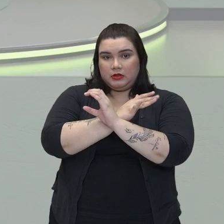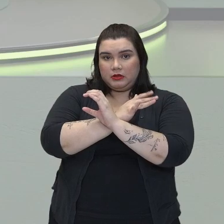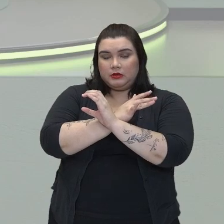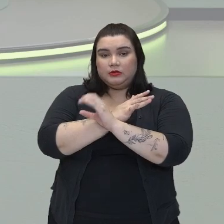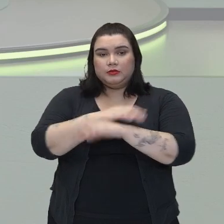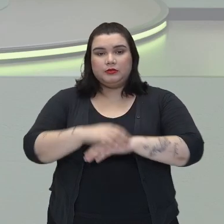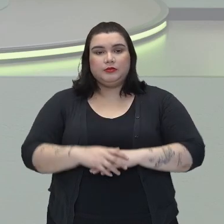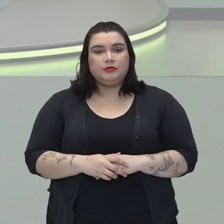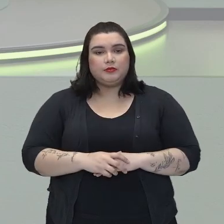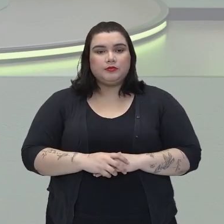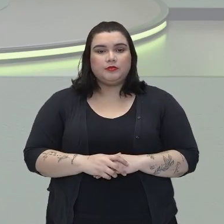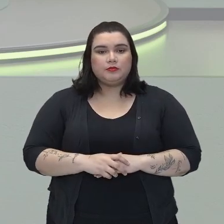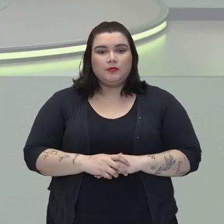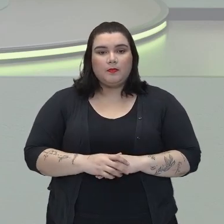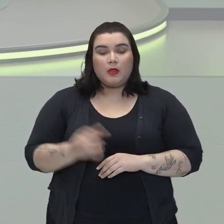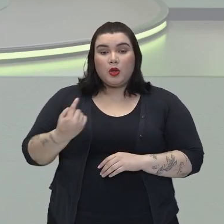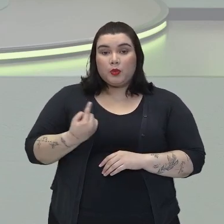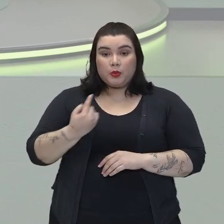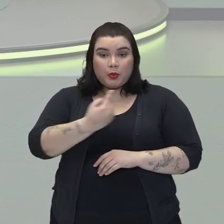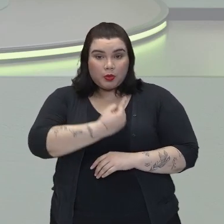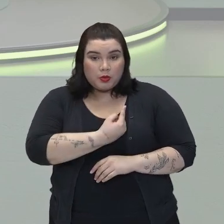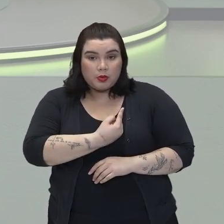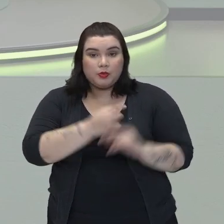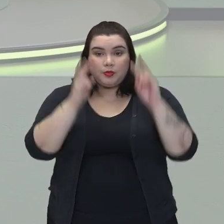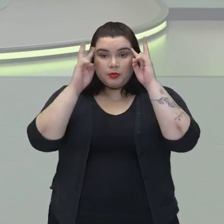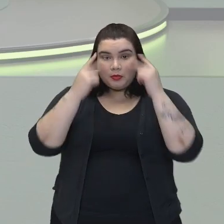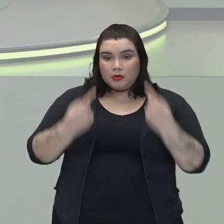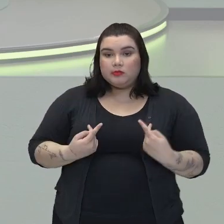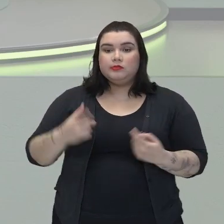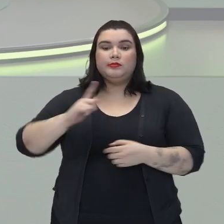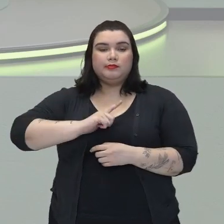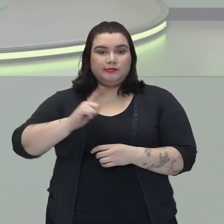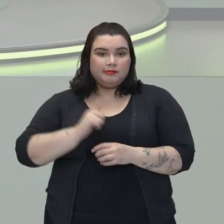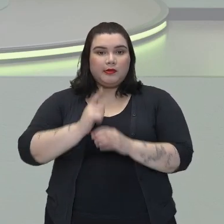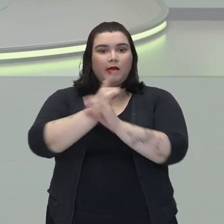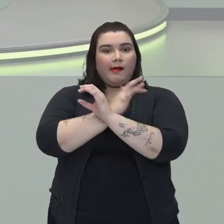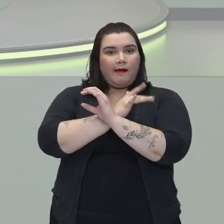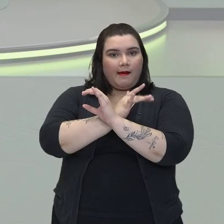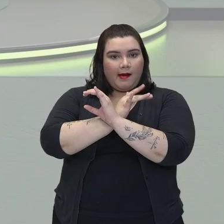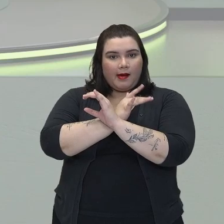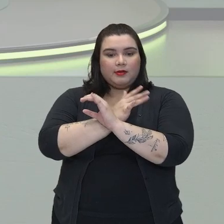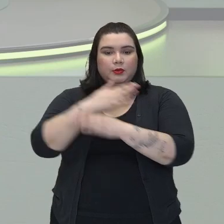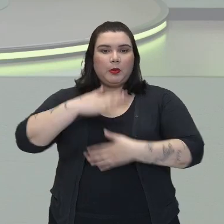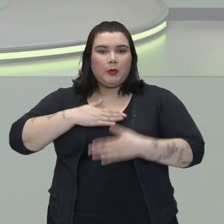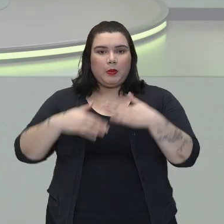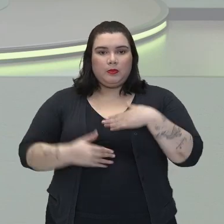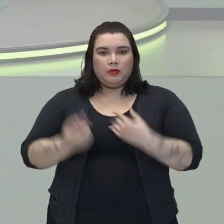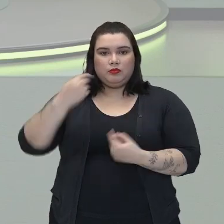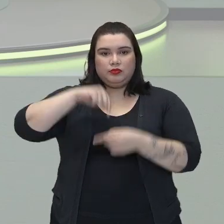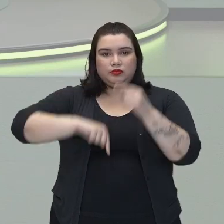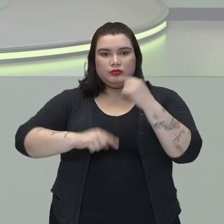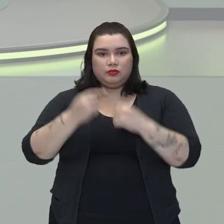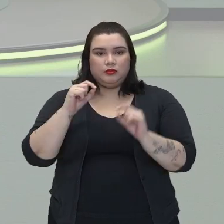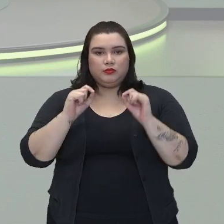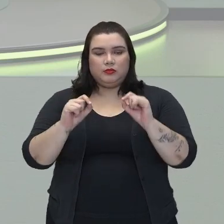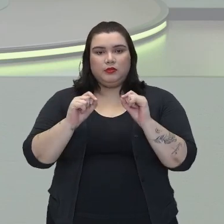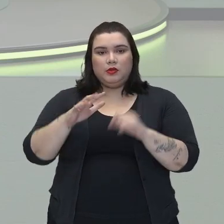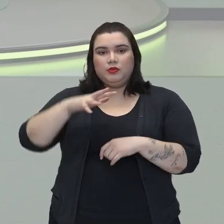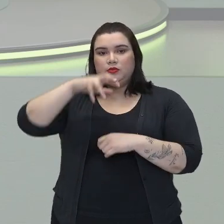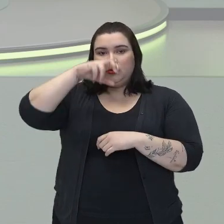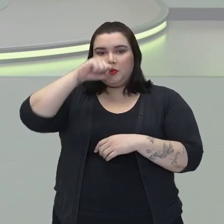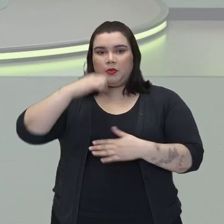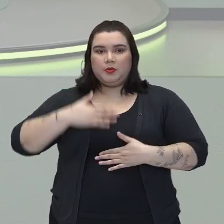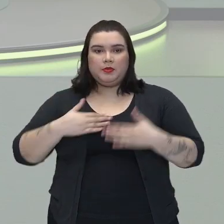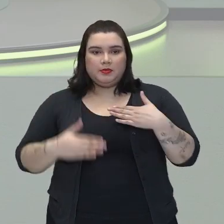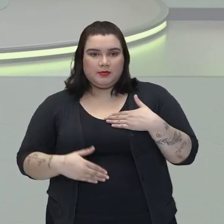cabra. Nós também temos bastante ácidos carboxílicos no nosso organismo, que é o famoso cheiro do corpo. Se